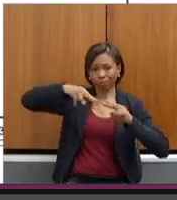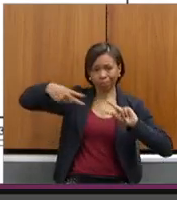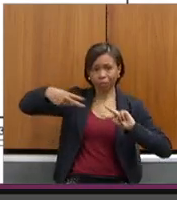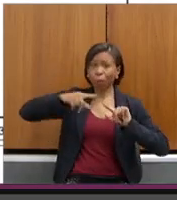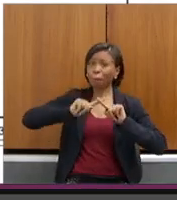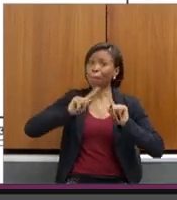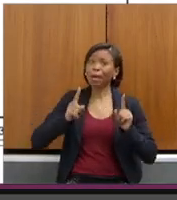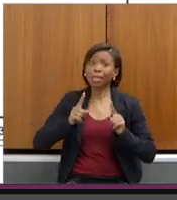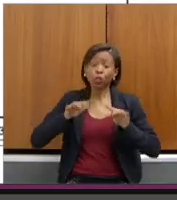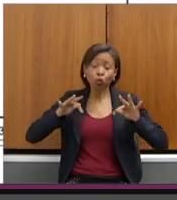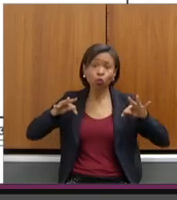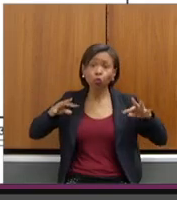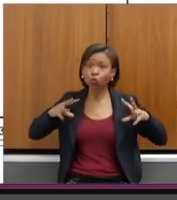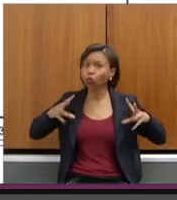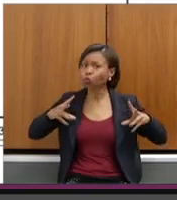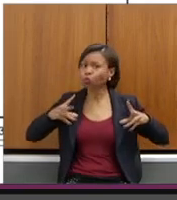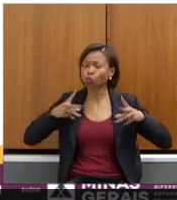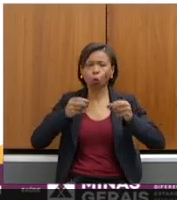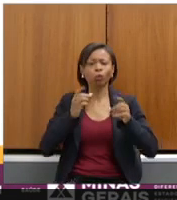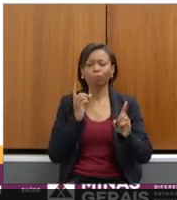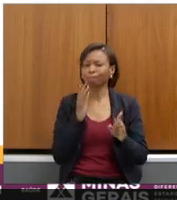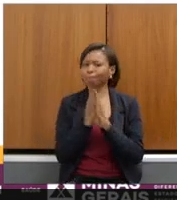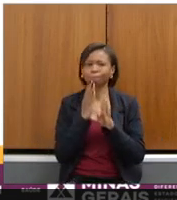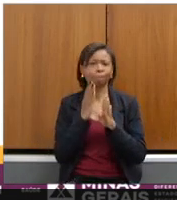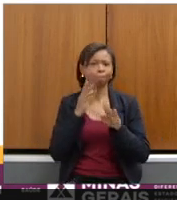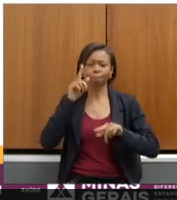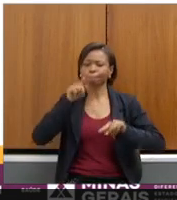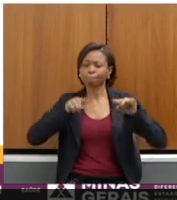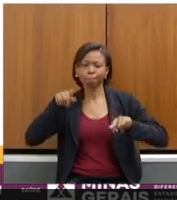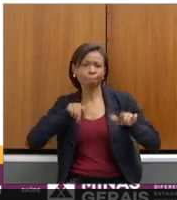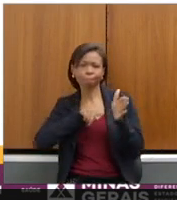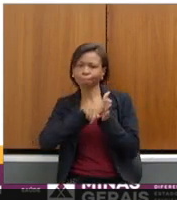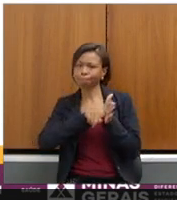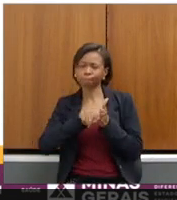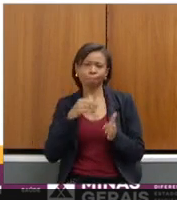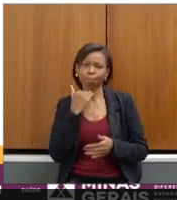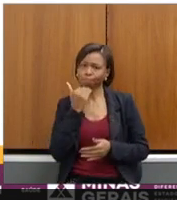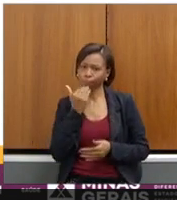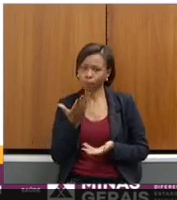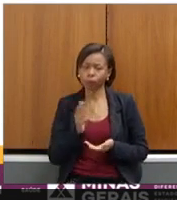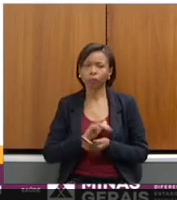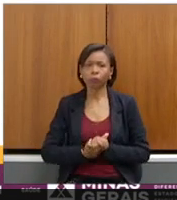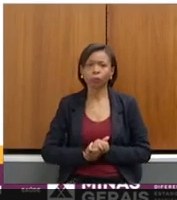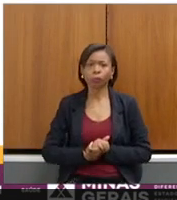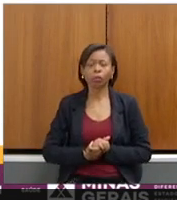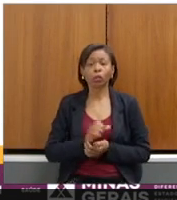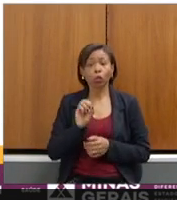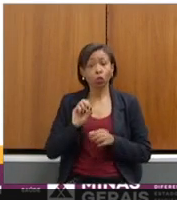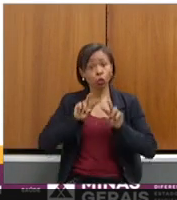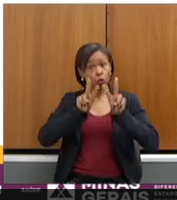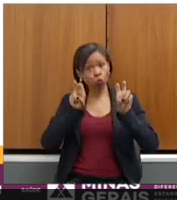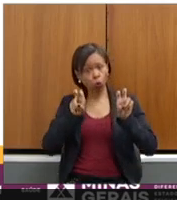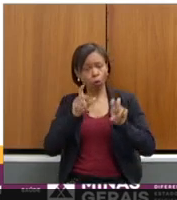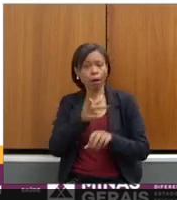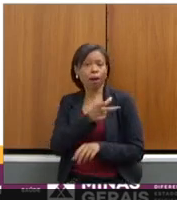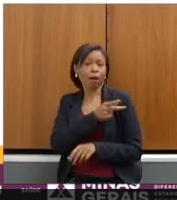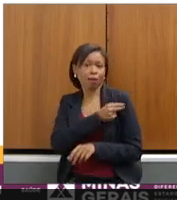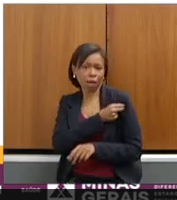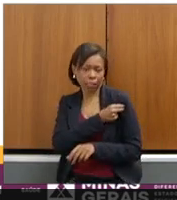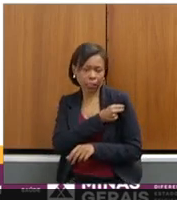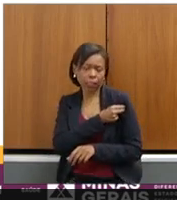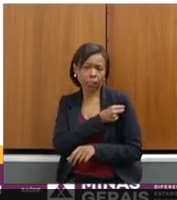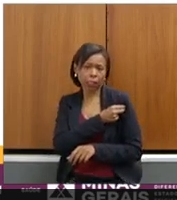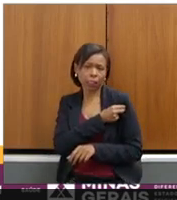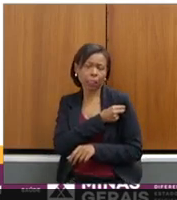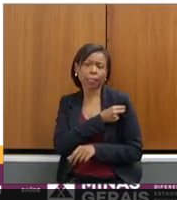mas não tem como fazer de todos os casos diagnosticados em relação a articulação com vacinas nós temos